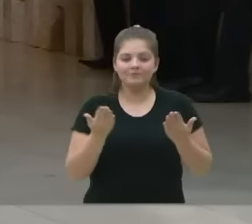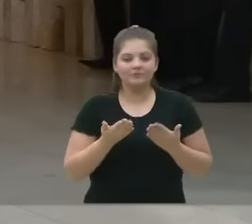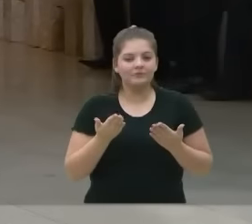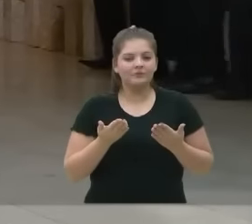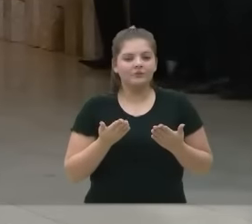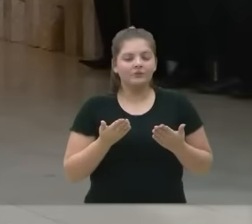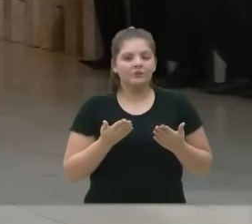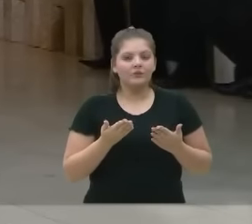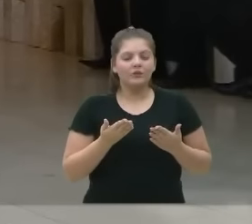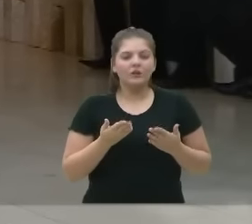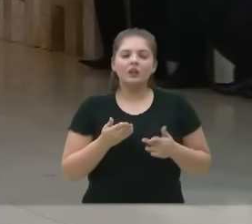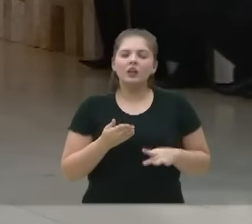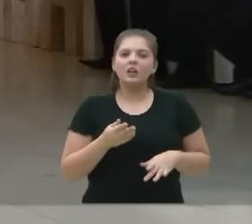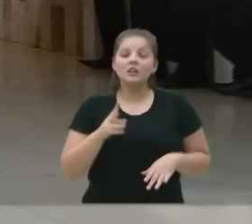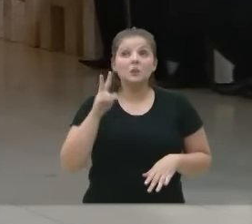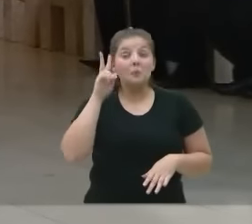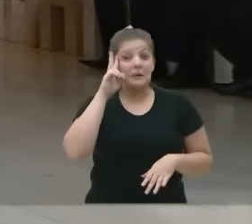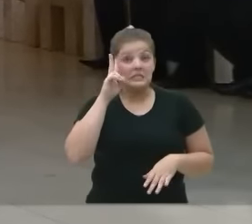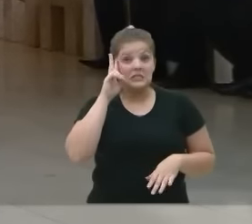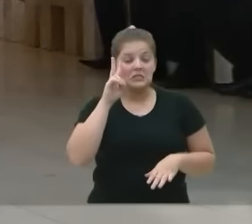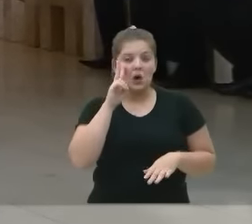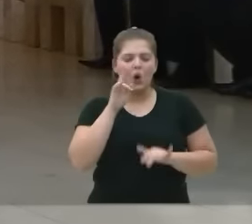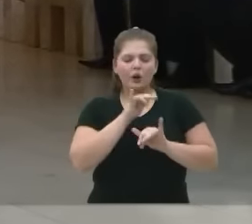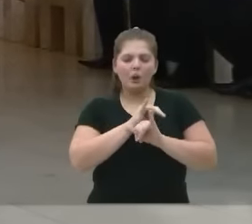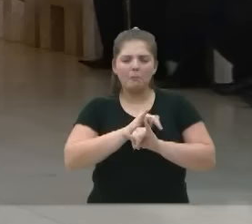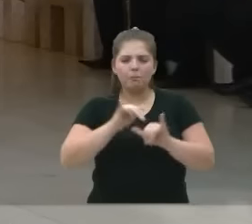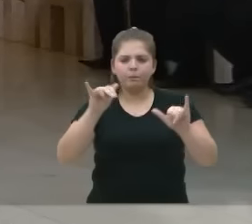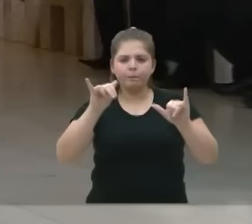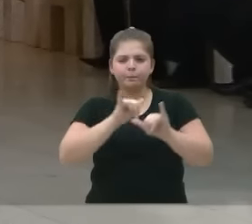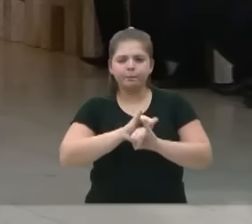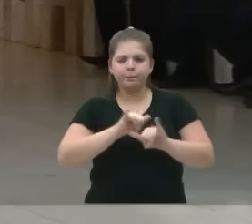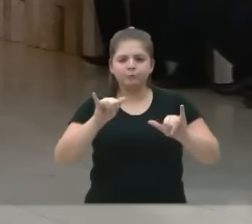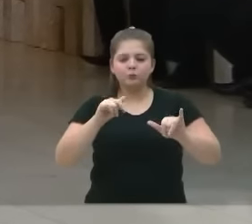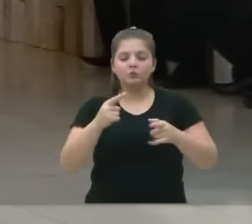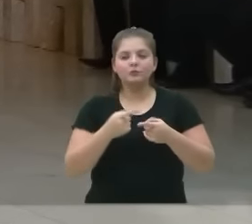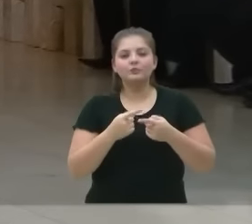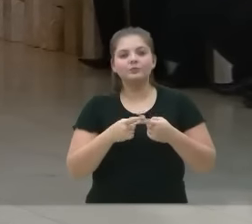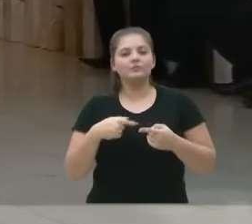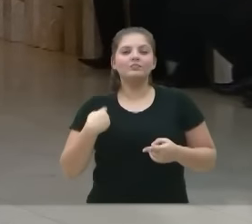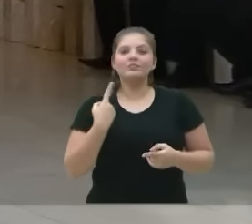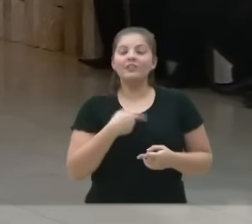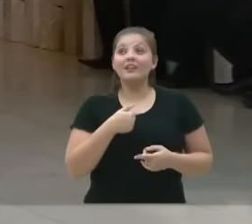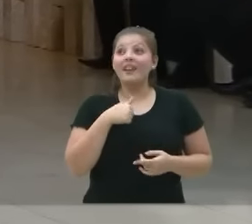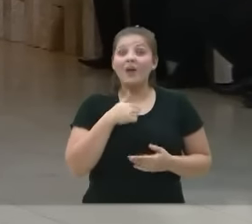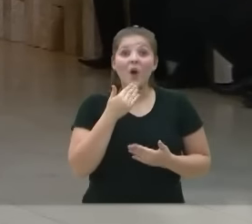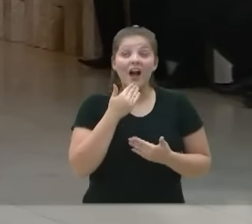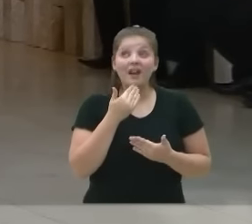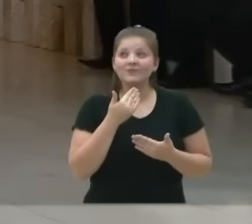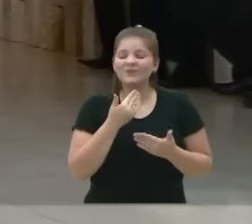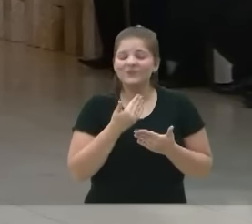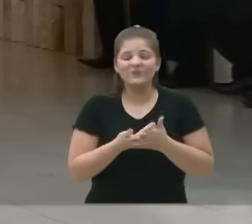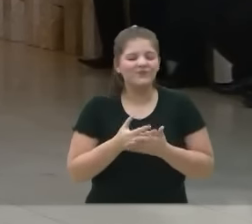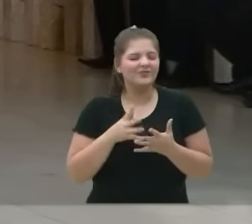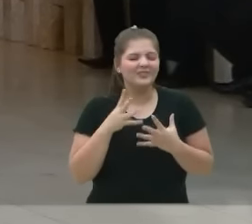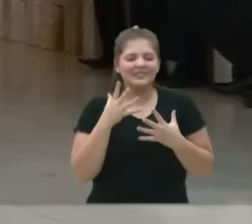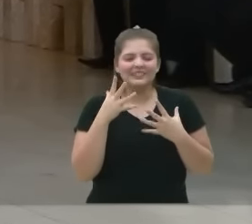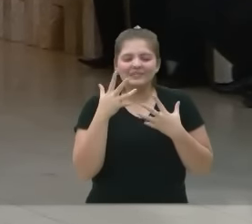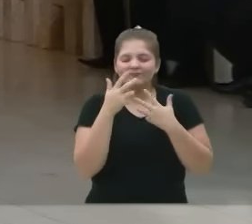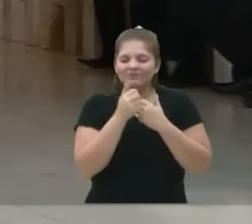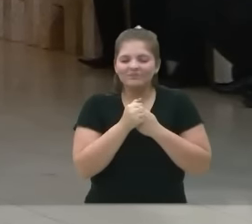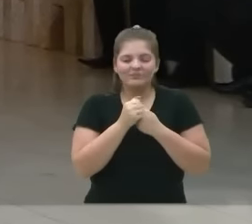ele vem nos contar uma história que eu fico edificado. Jesus